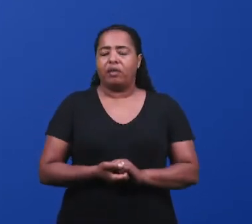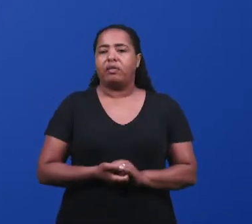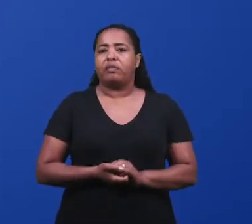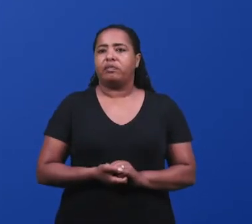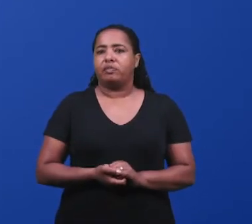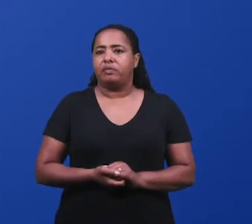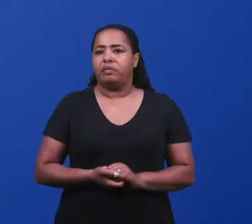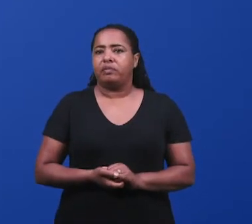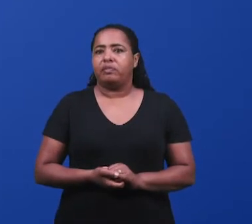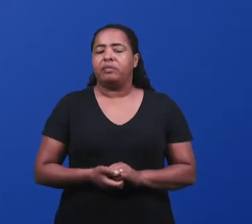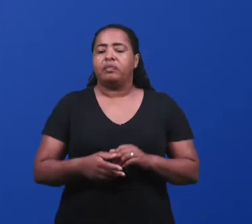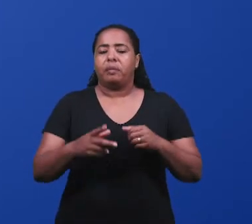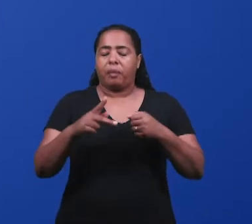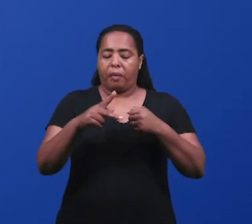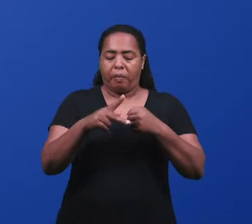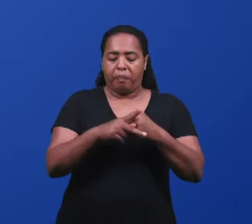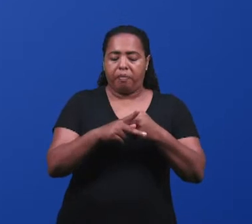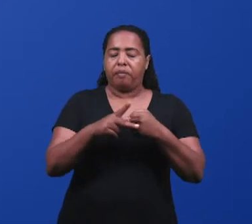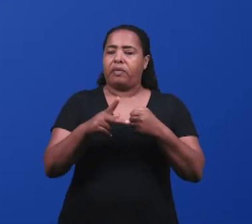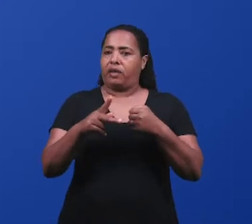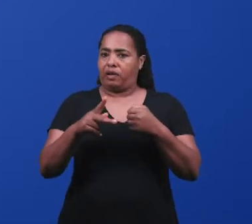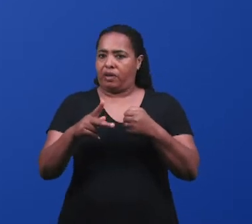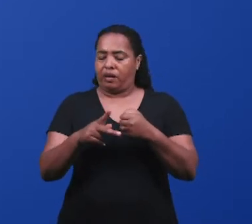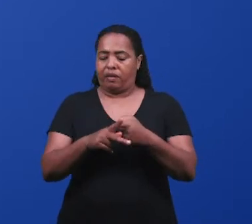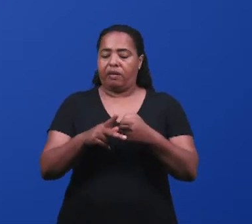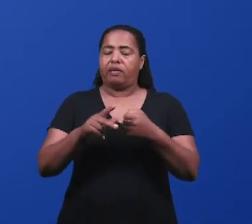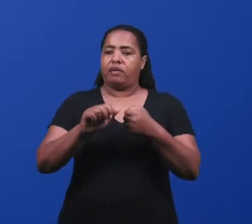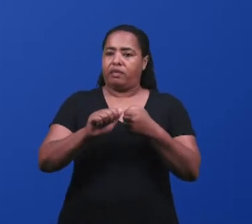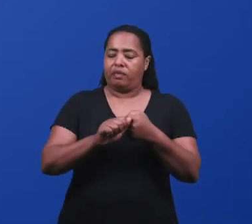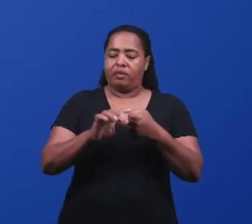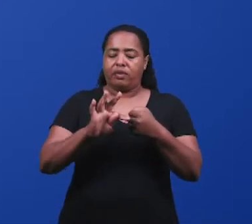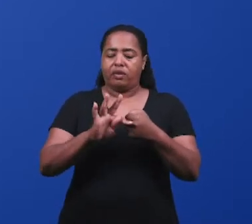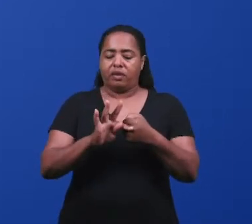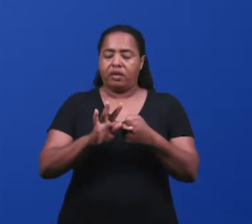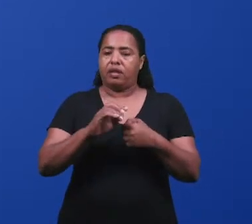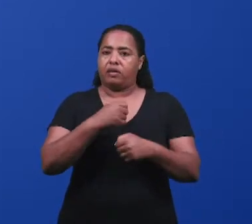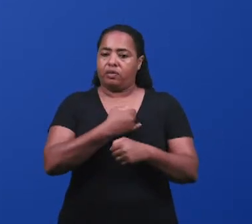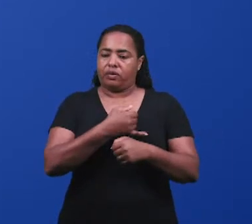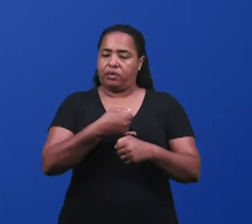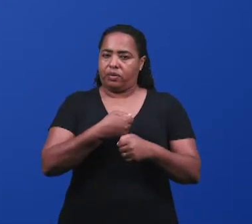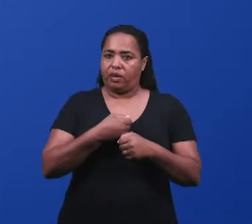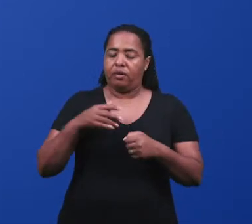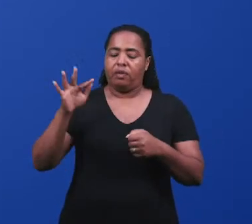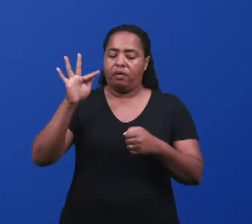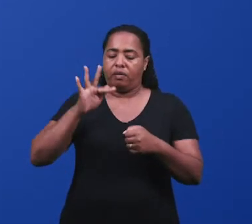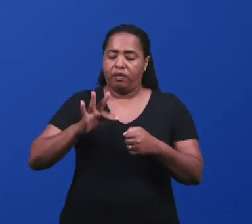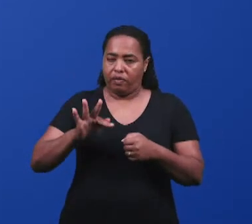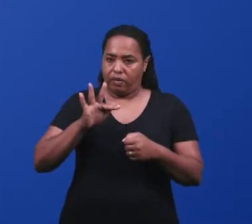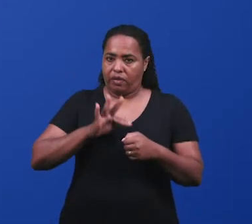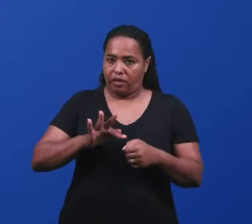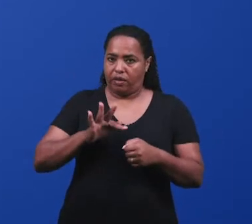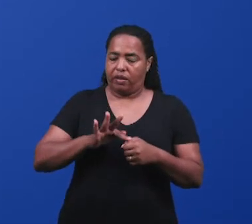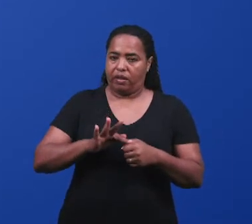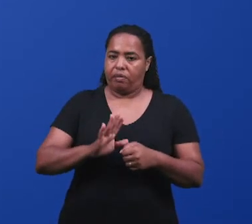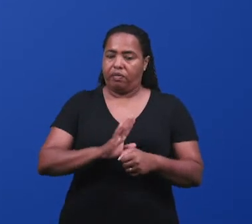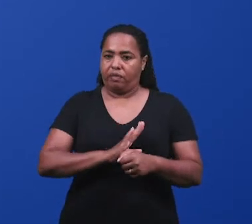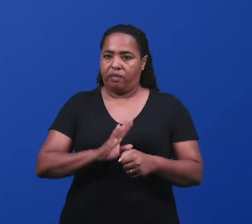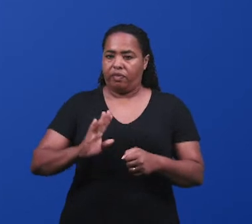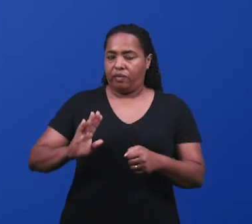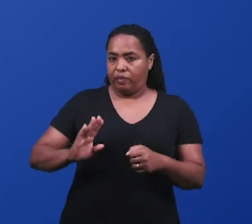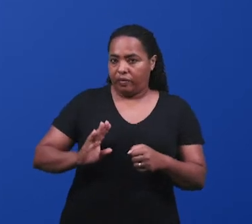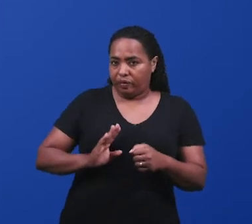4. Pedro, André e Tiago. João, Felipe e Bartolomeu. Tomé, Mateus e Tiago. Tadeu,